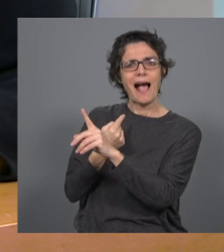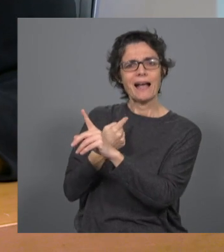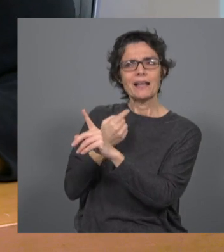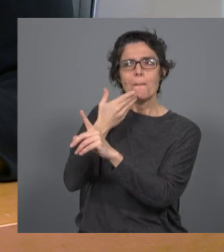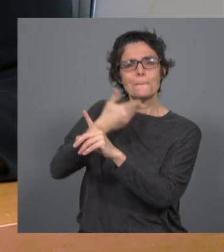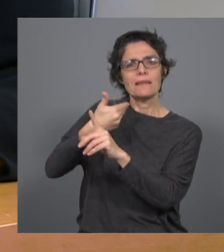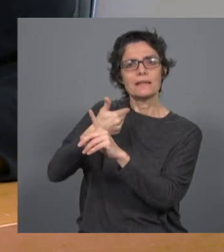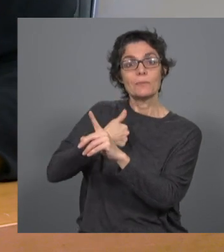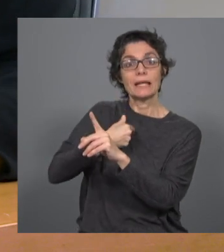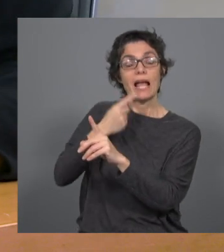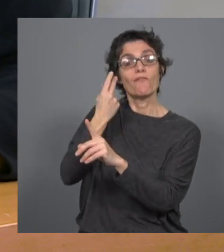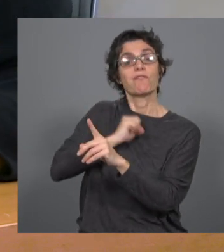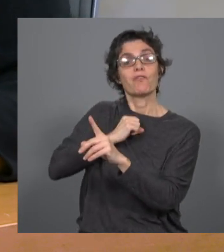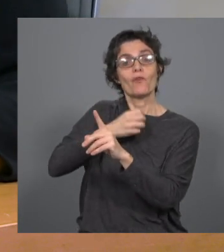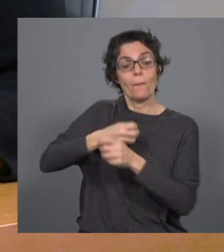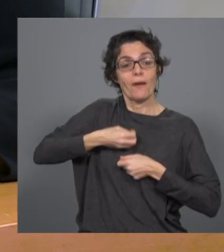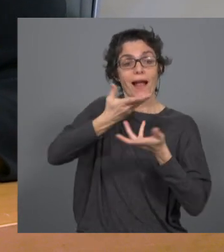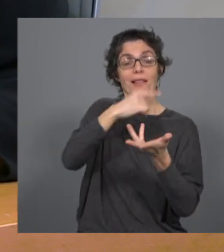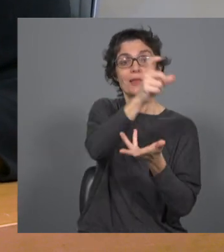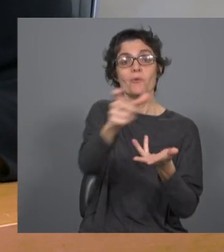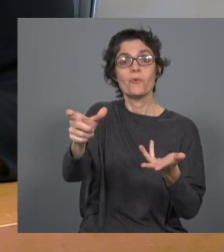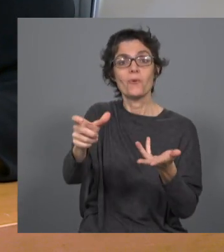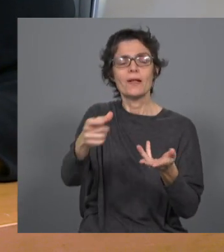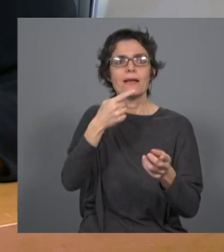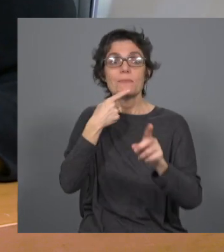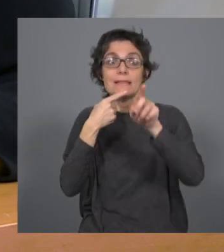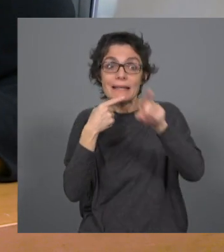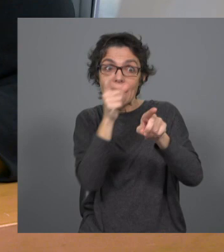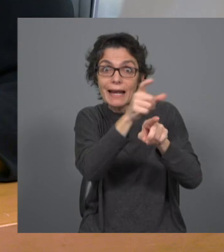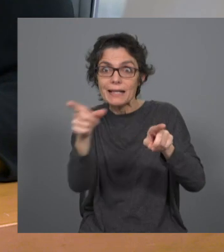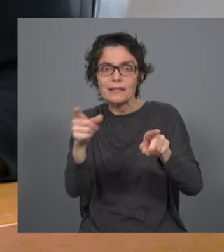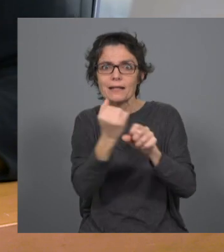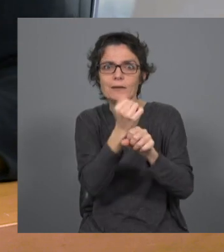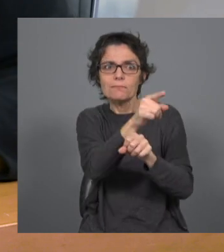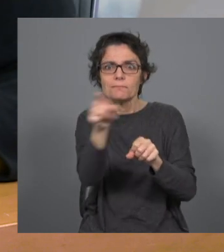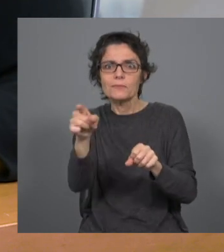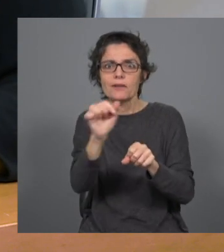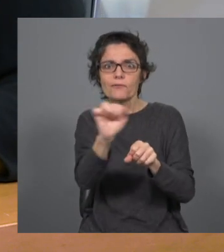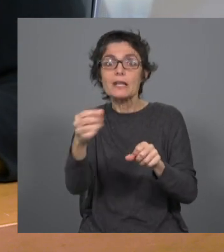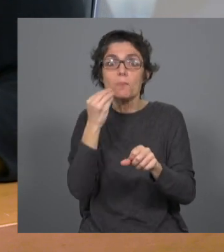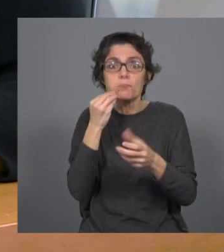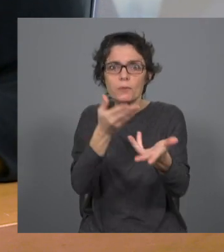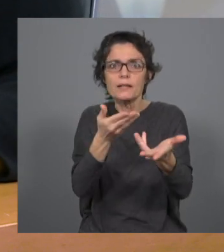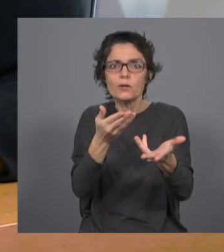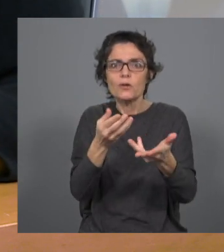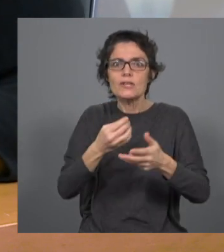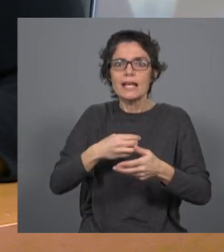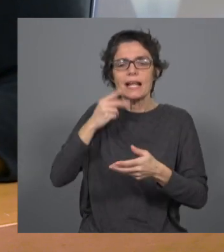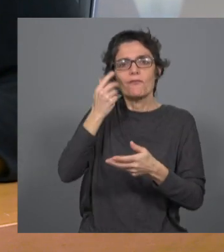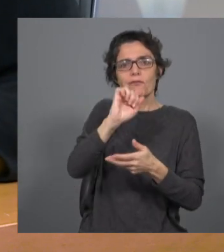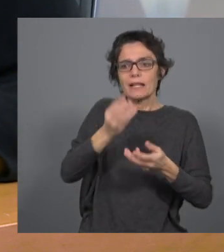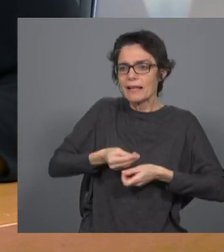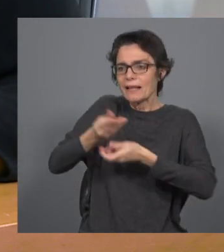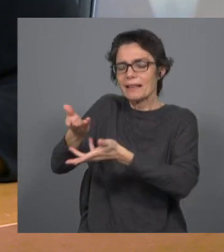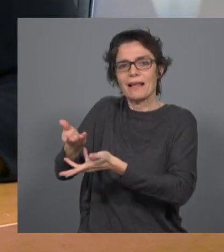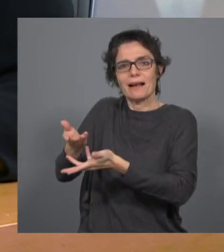fazer o melhor. E depois comecei a perceber que as cooperadoras tinham este carinho, esta dedicação por aquelas raparigas todas, a prepará-las, a ajudá-las,